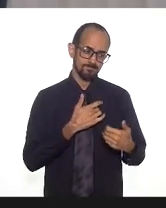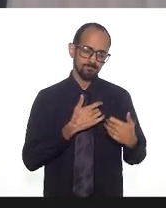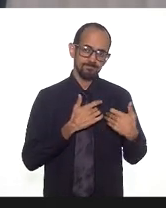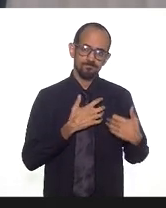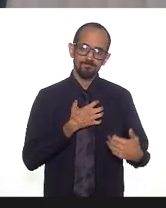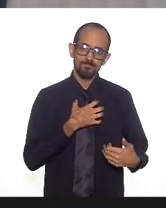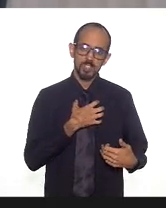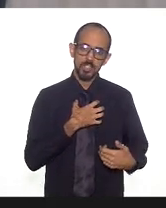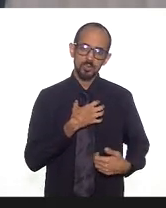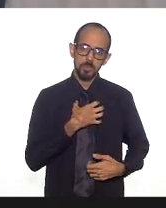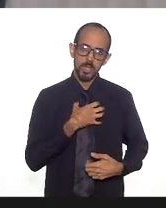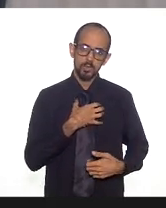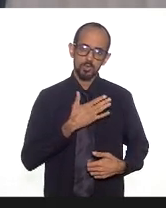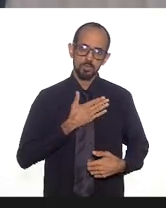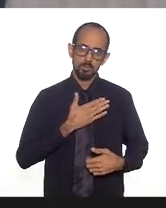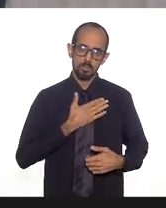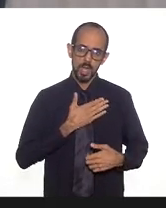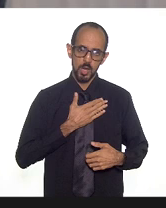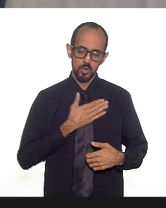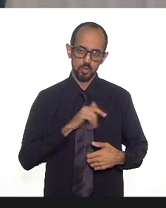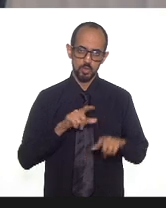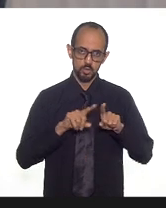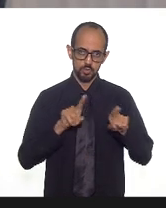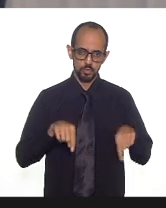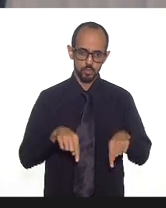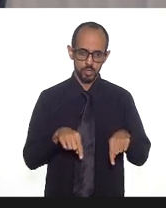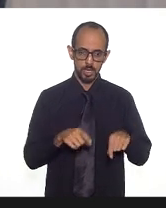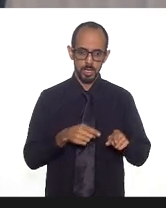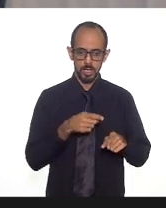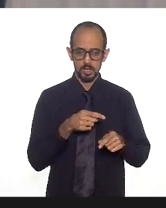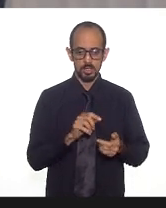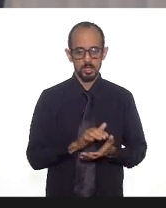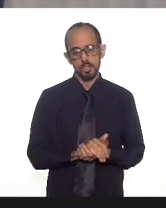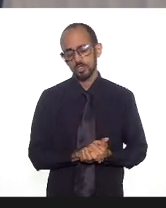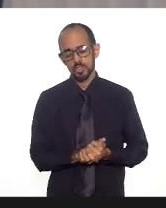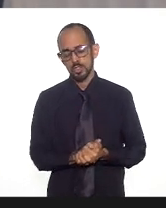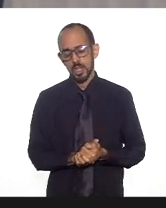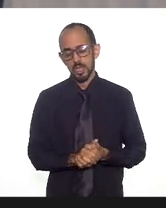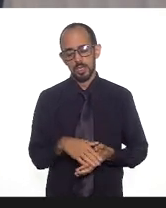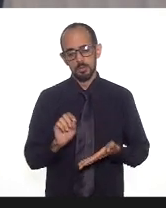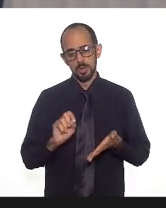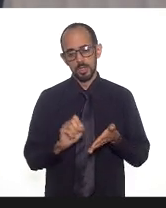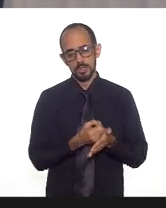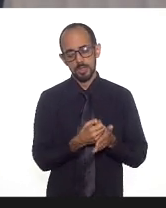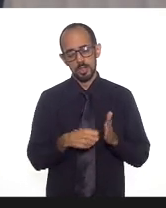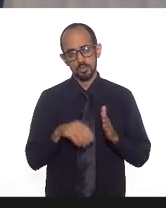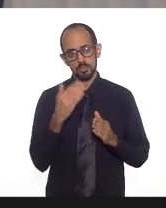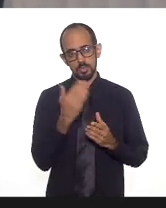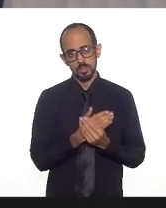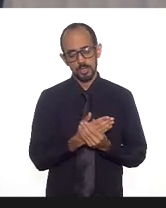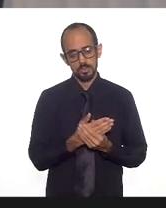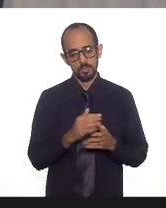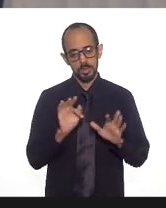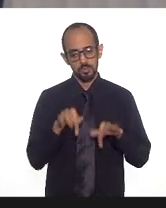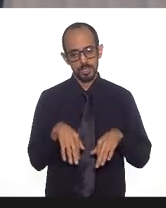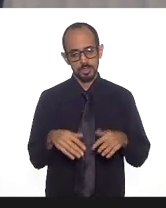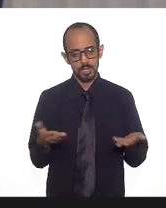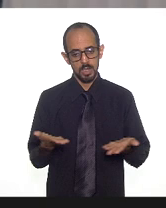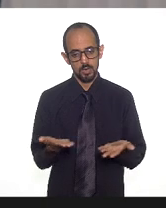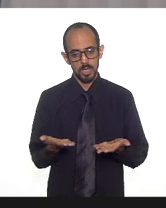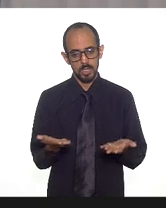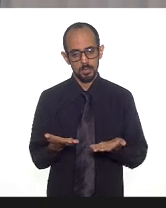colocado, assinar embaixo do que o Vitório colocou em relação a todos esses processos. E, para finalizar, gostaria de colocar assim